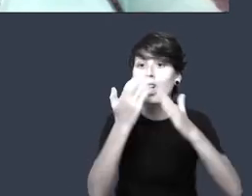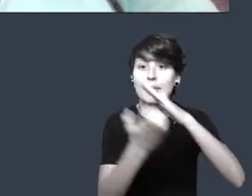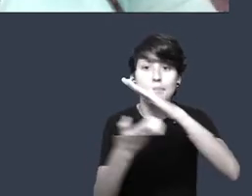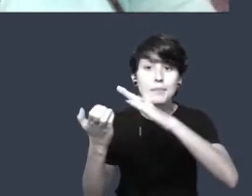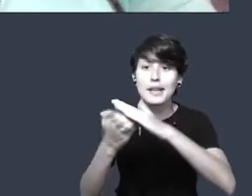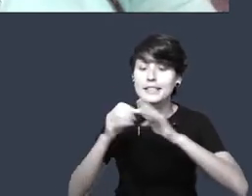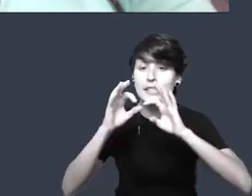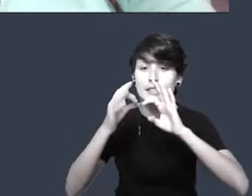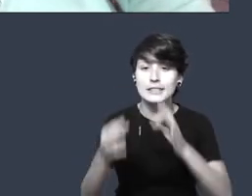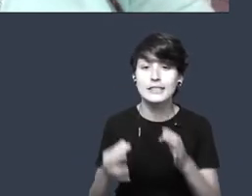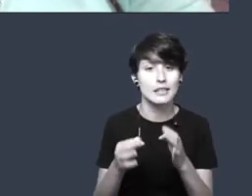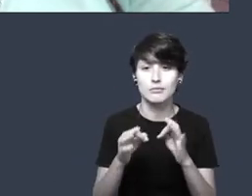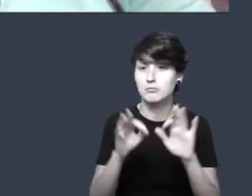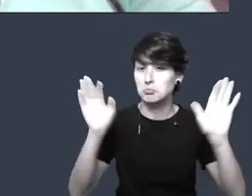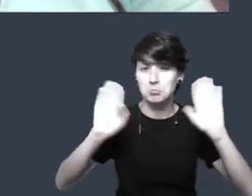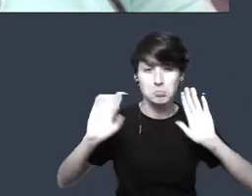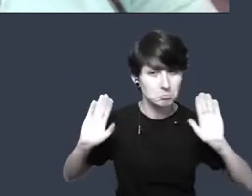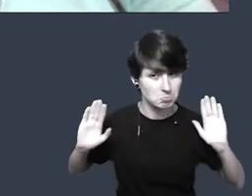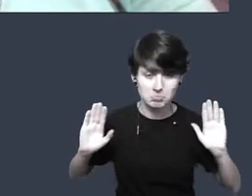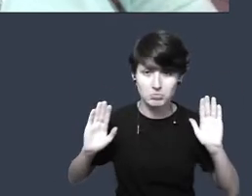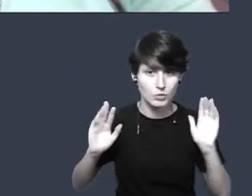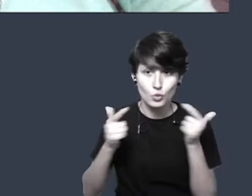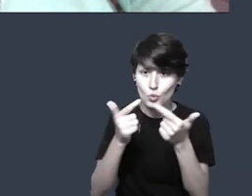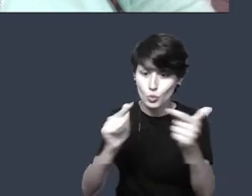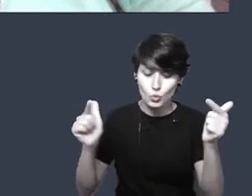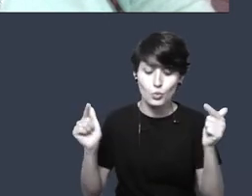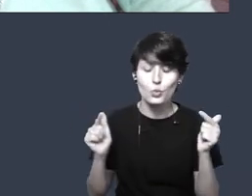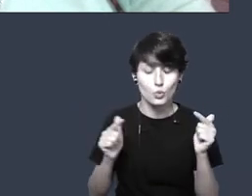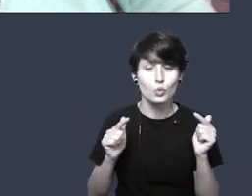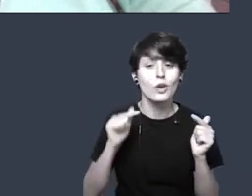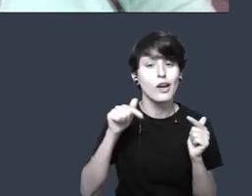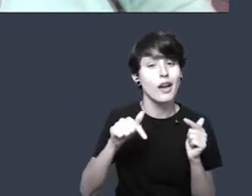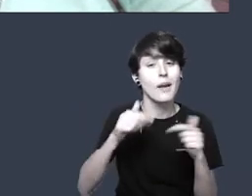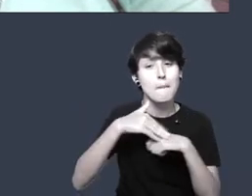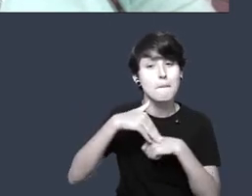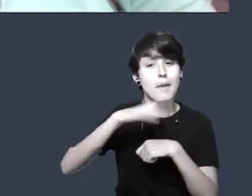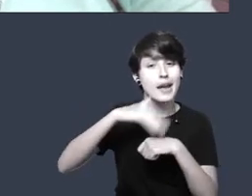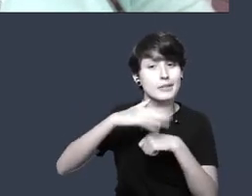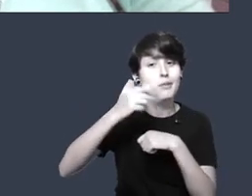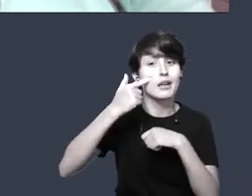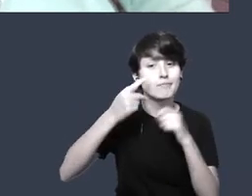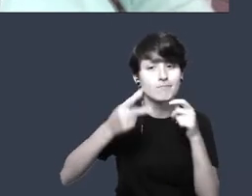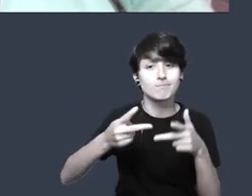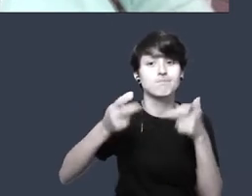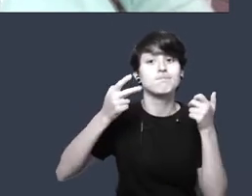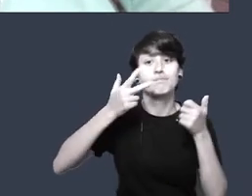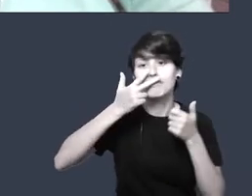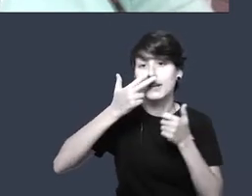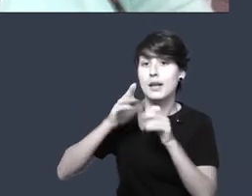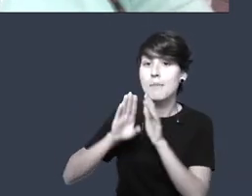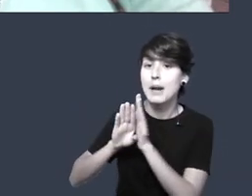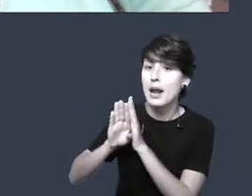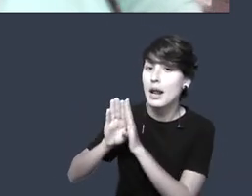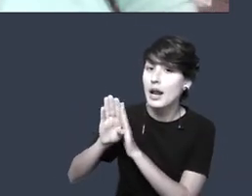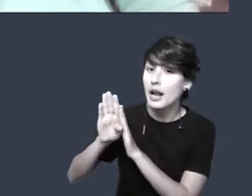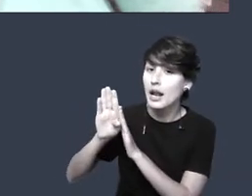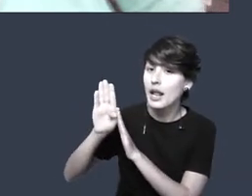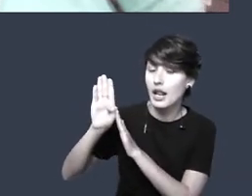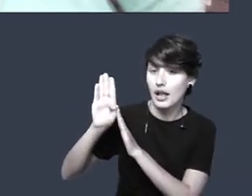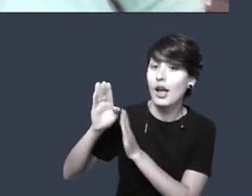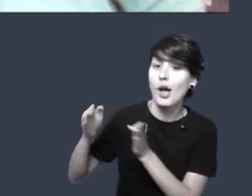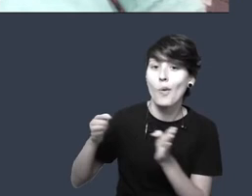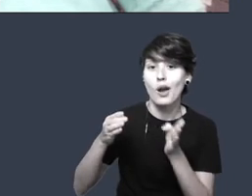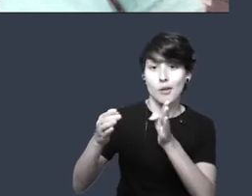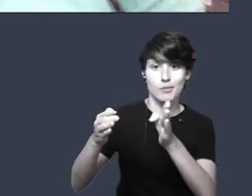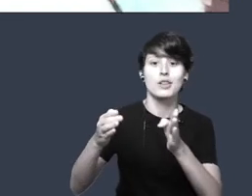sim a uma fundação, né? Então, mais e mais a gente vê que as coisas estão indo para esse caminho, né?